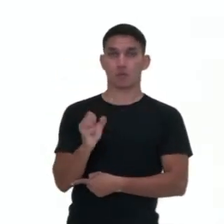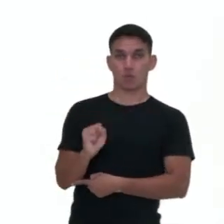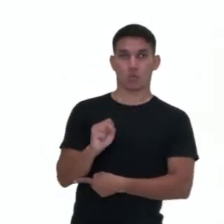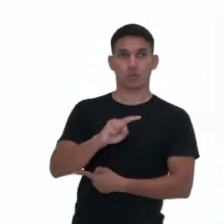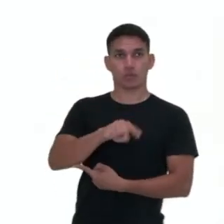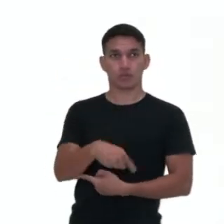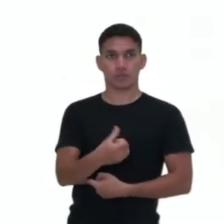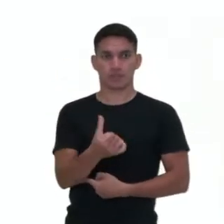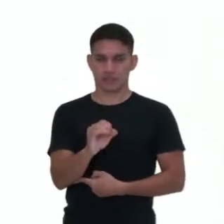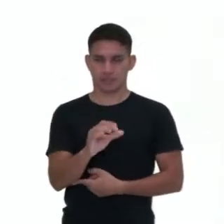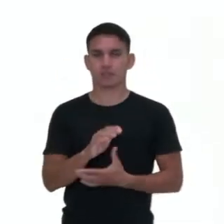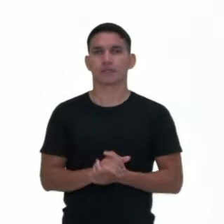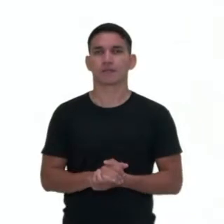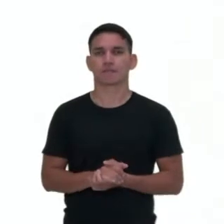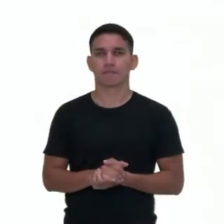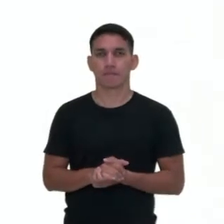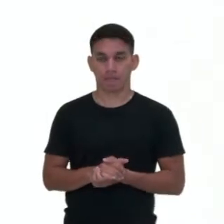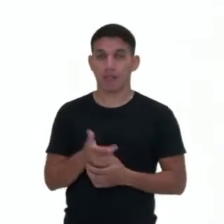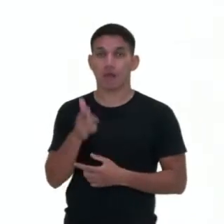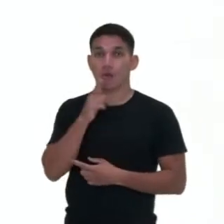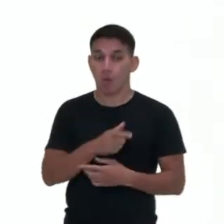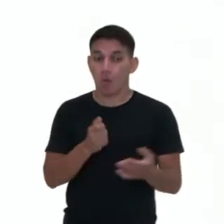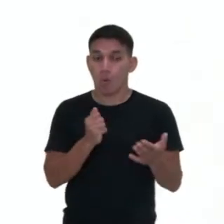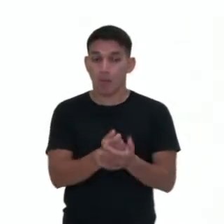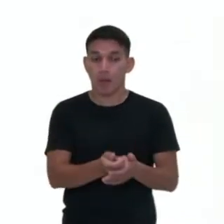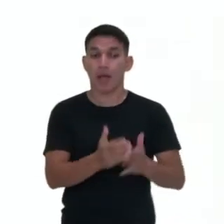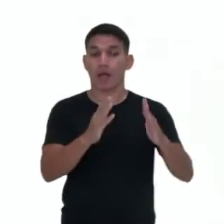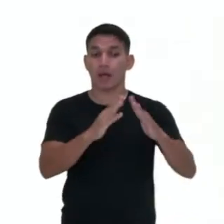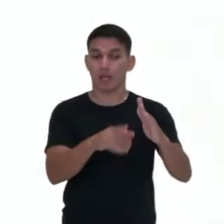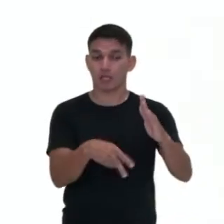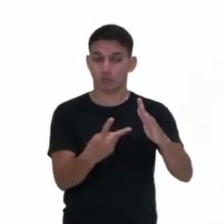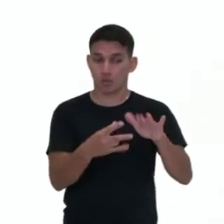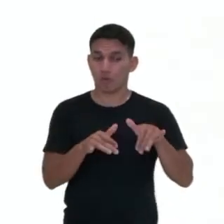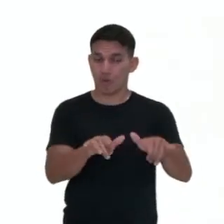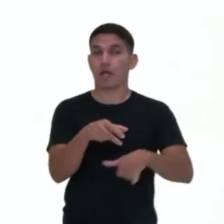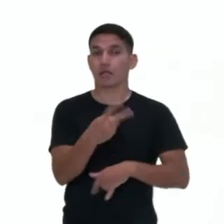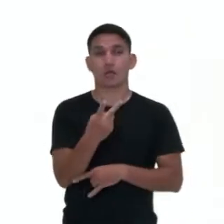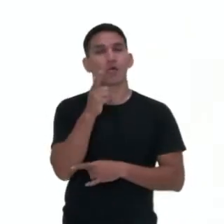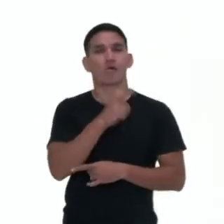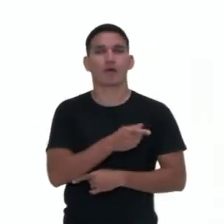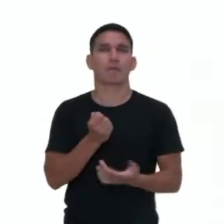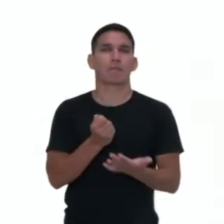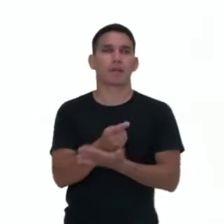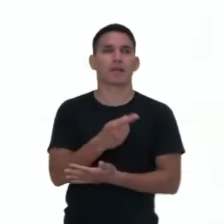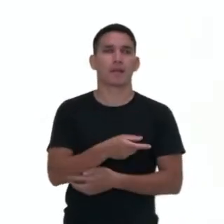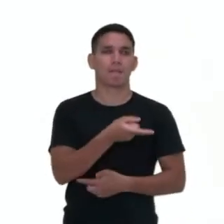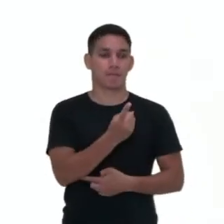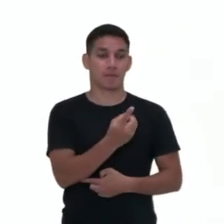1.128,60. Do abrigo 2, no supermercado 2, R$